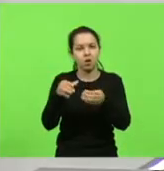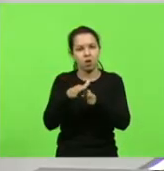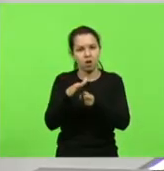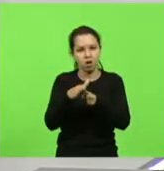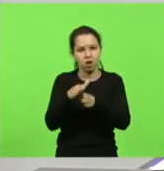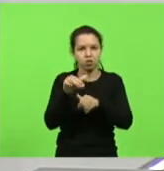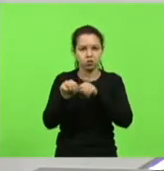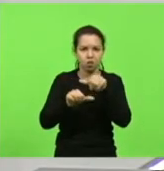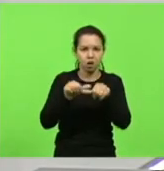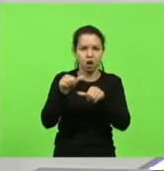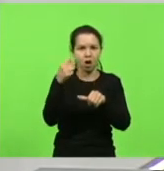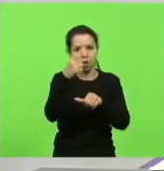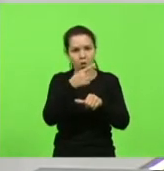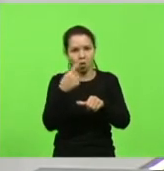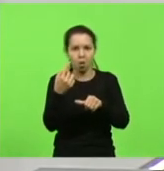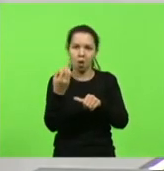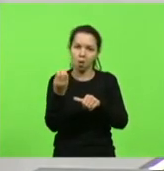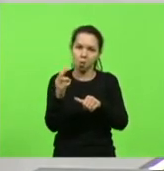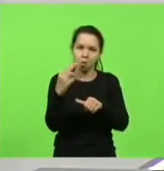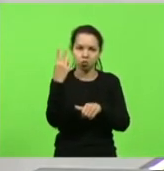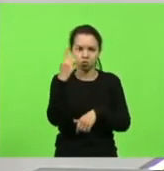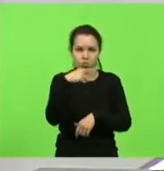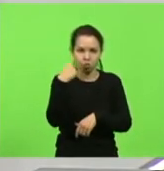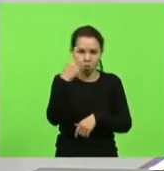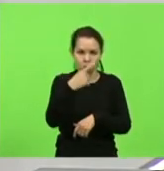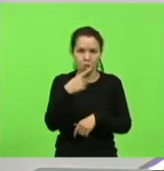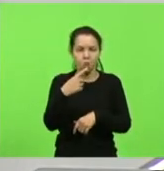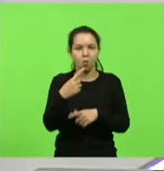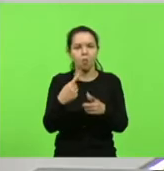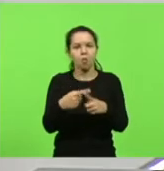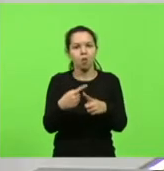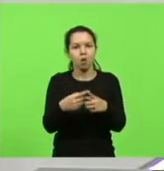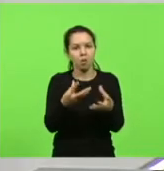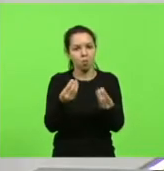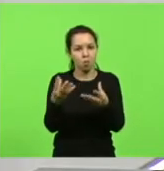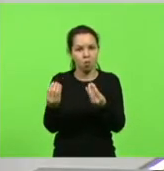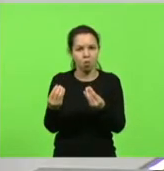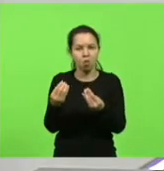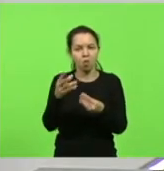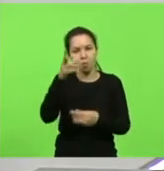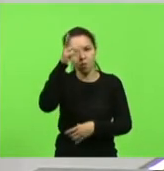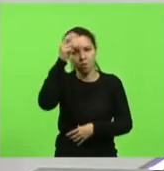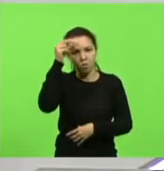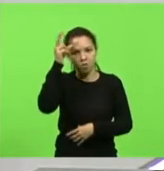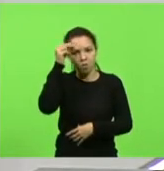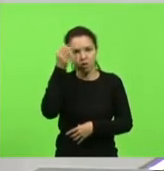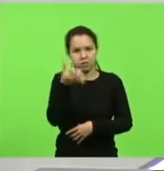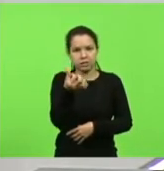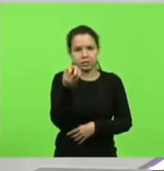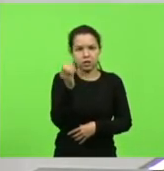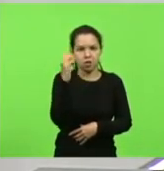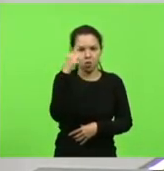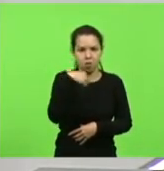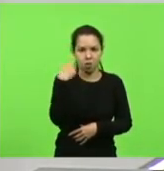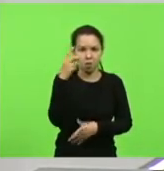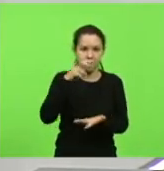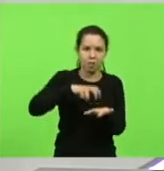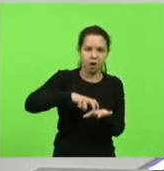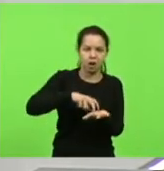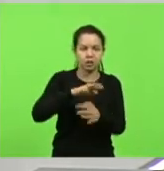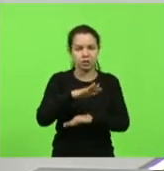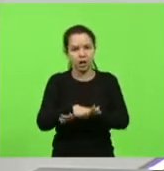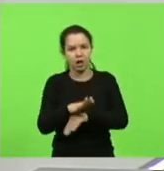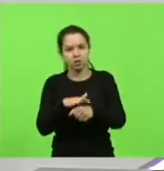duas horas, porque temos muitos professores que têm 60 horas, manhã, tarde e noite, lida com